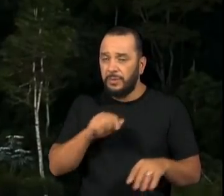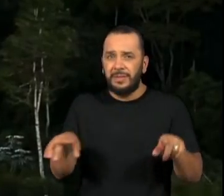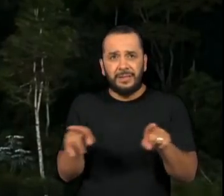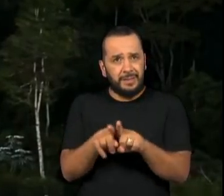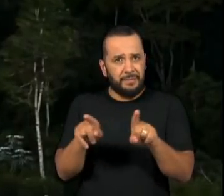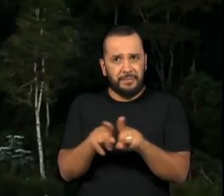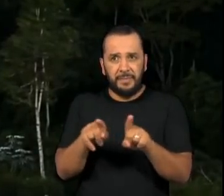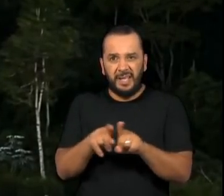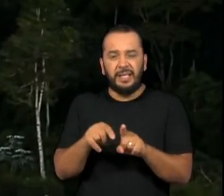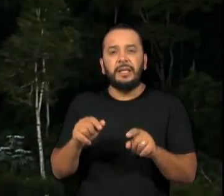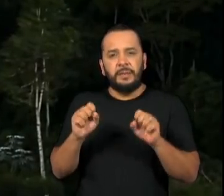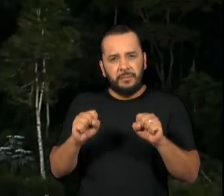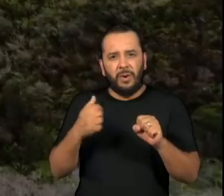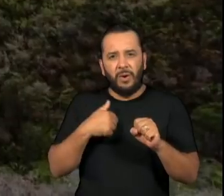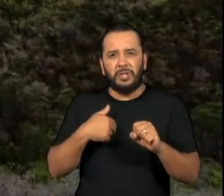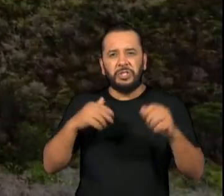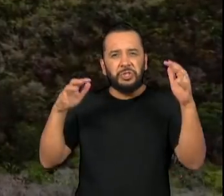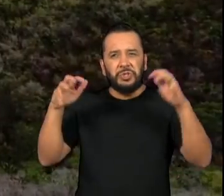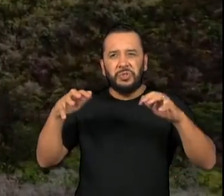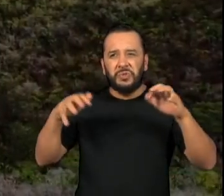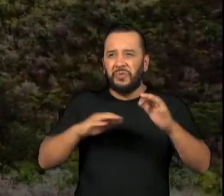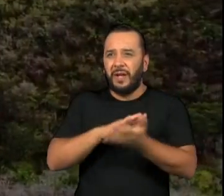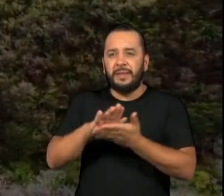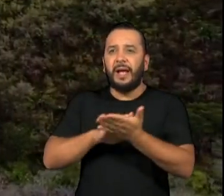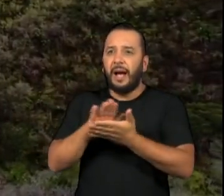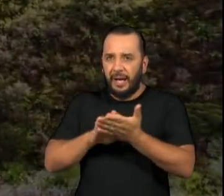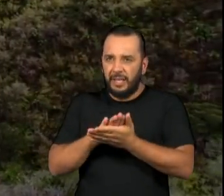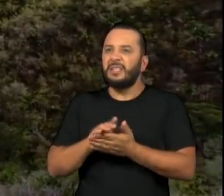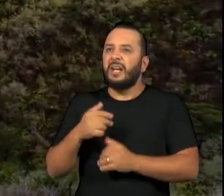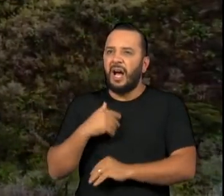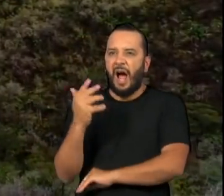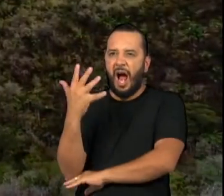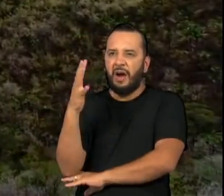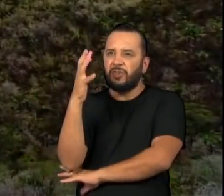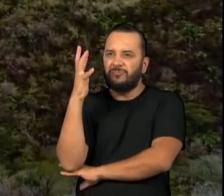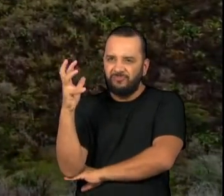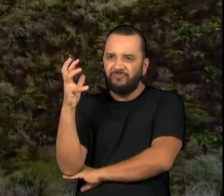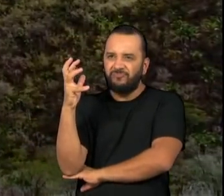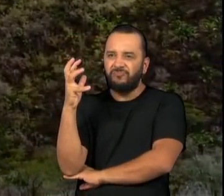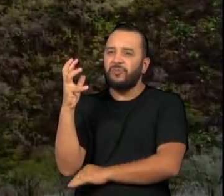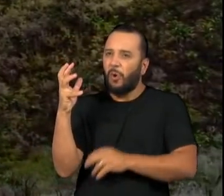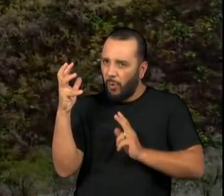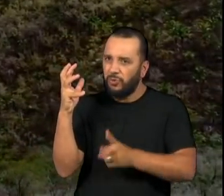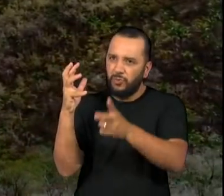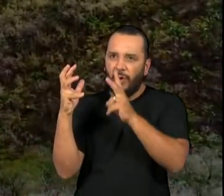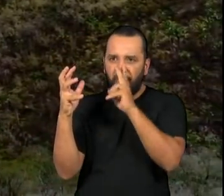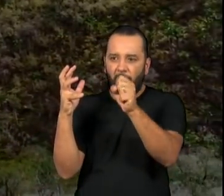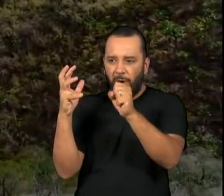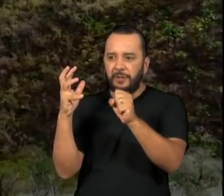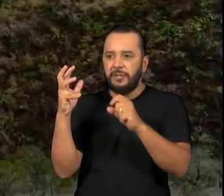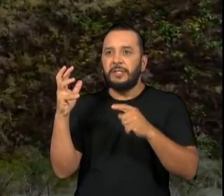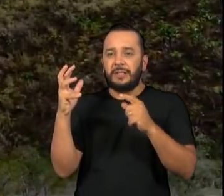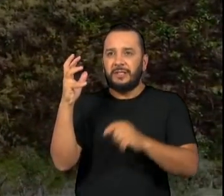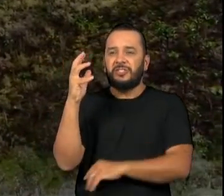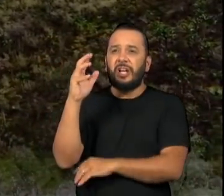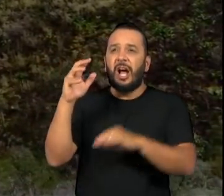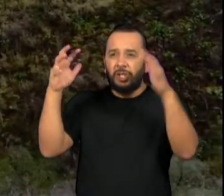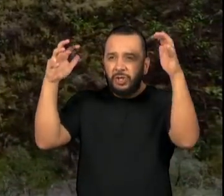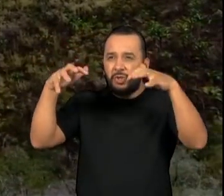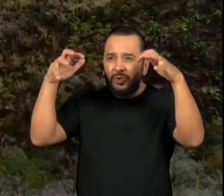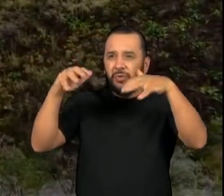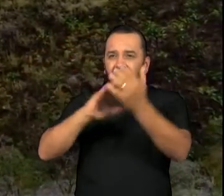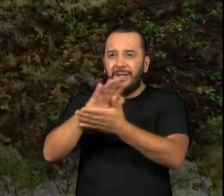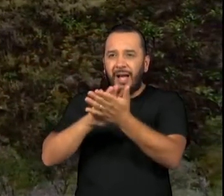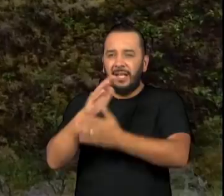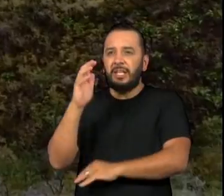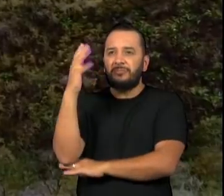grandes estiagens e durante essas estiagens ele utiliza uma estratégia, né? Ocorre o